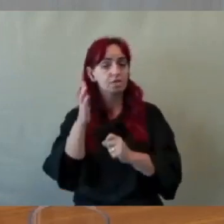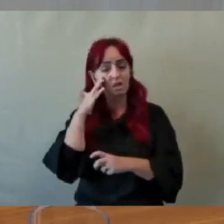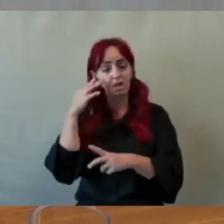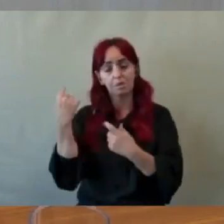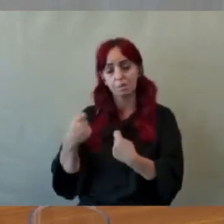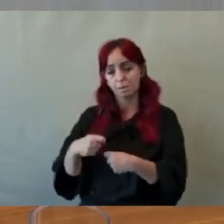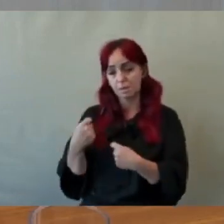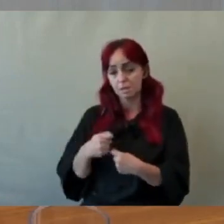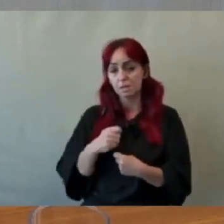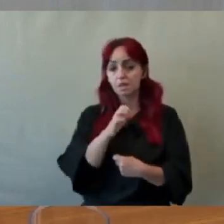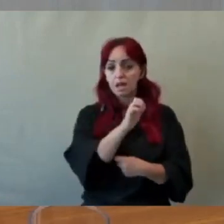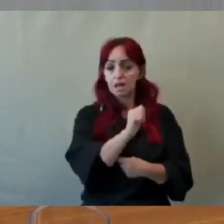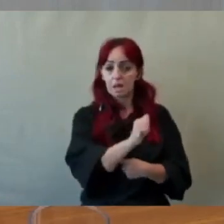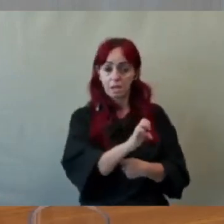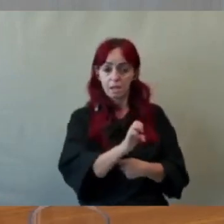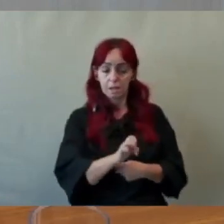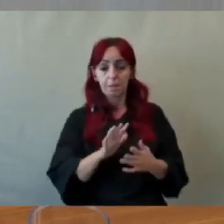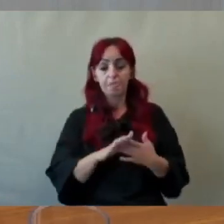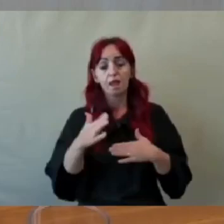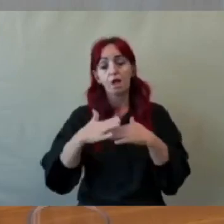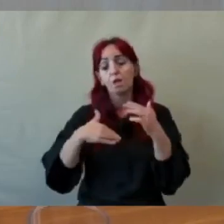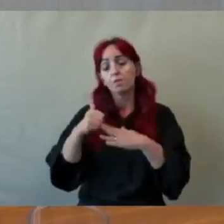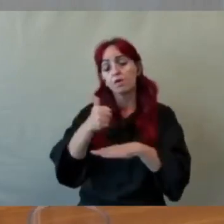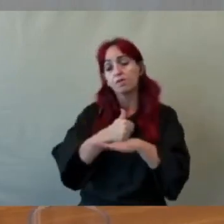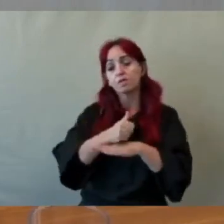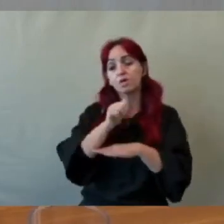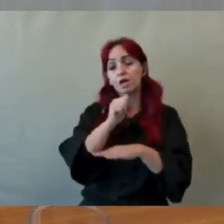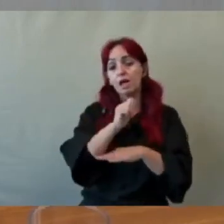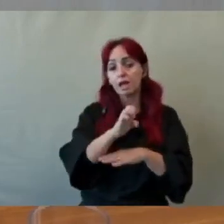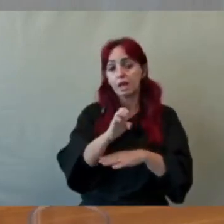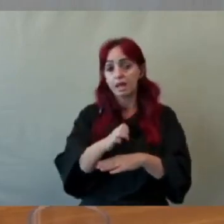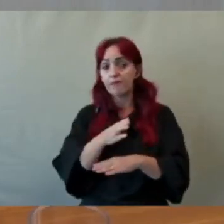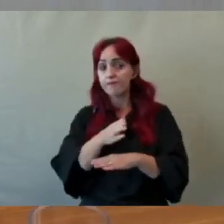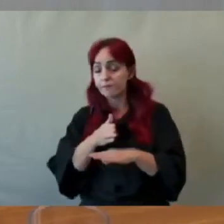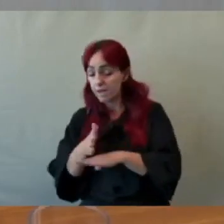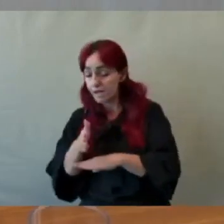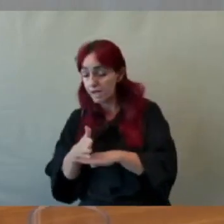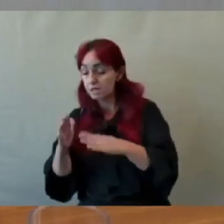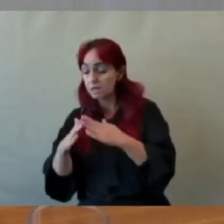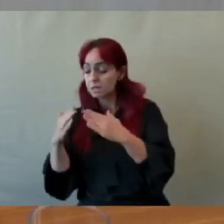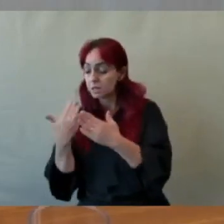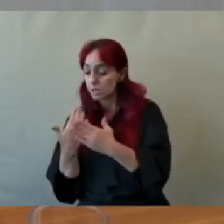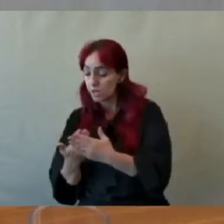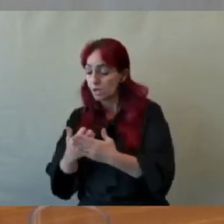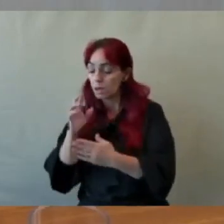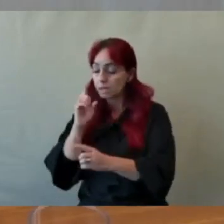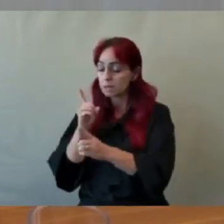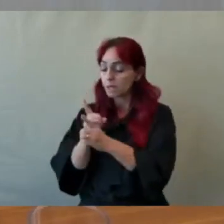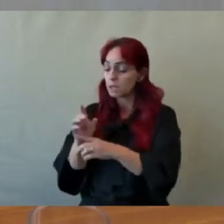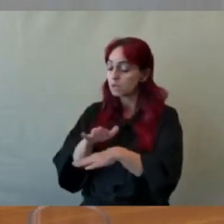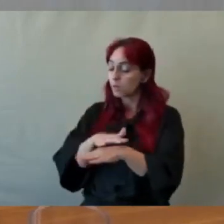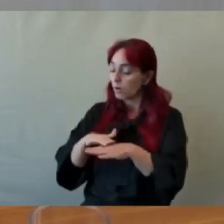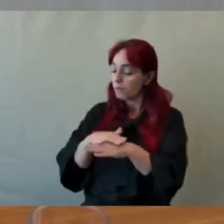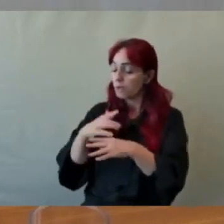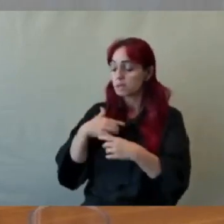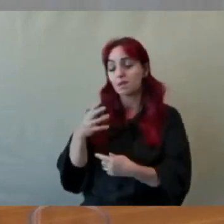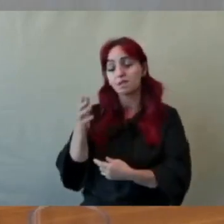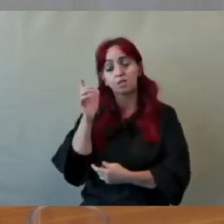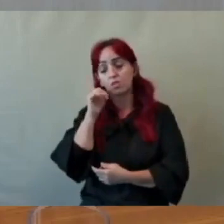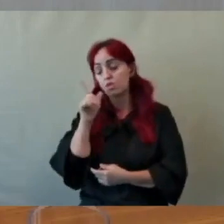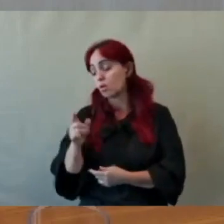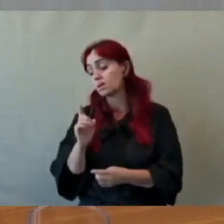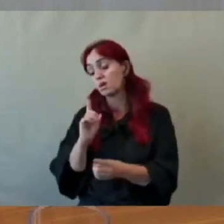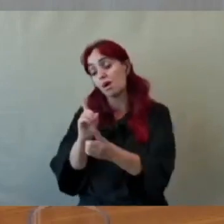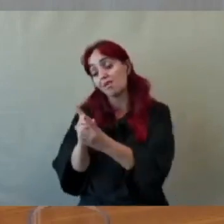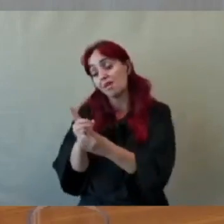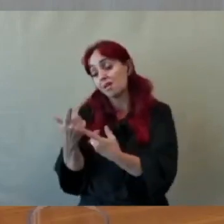O profissional do AE vai na escola, faz o atendimento, conversa com o professor, mas fala assim, mas eu não tenho como atender ele, a política